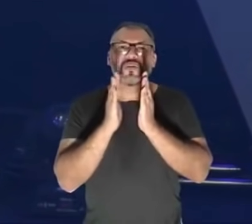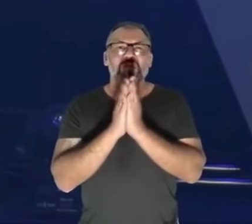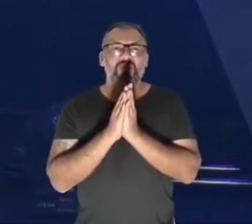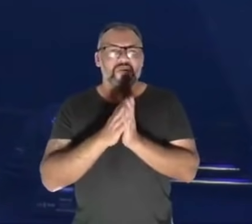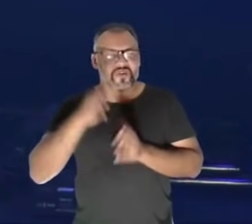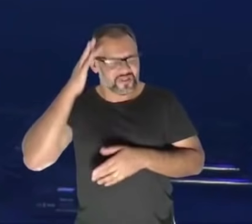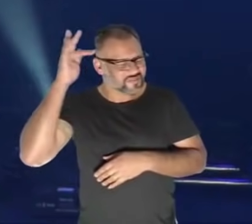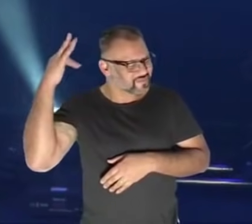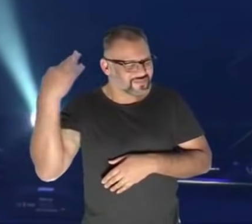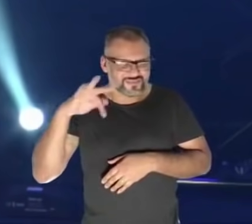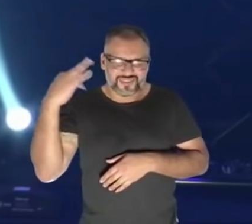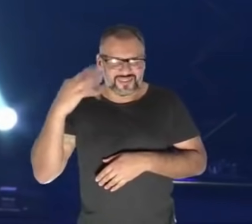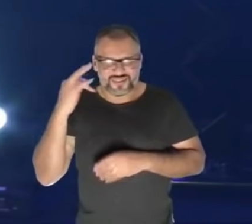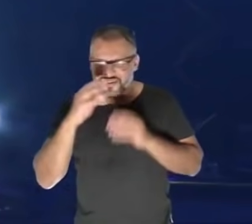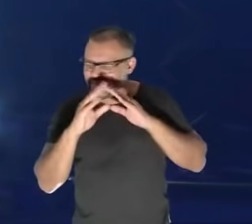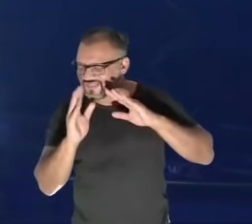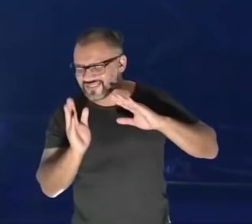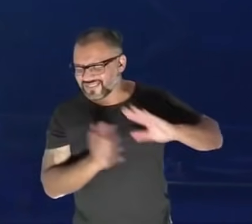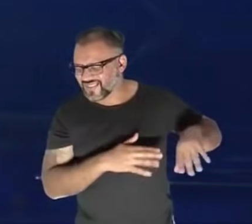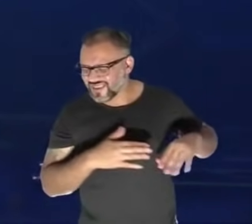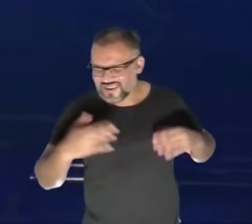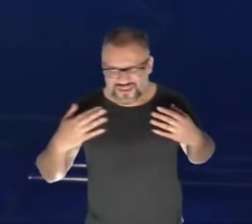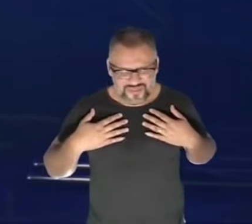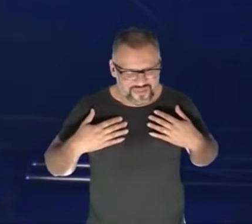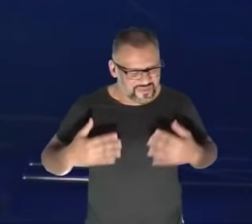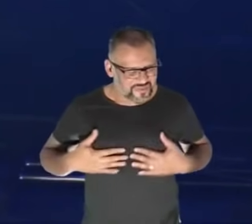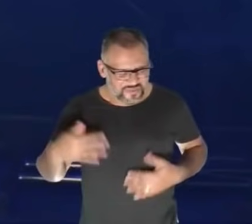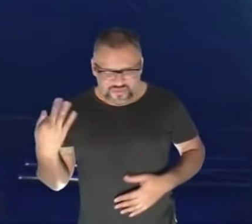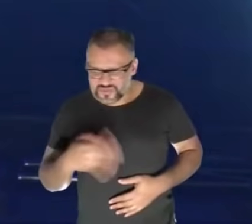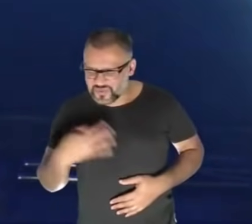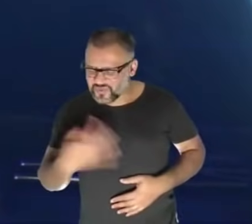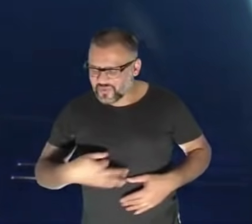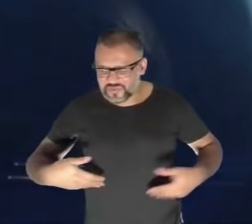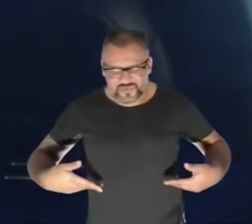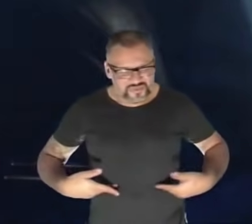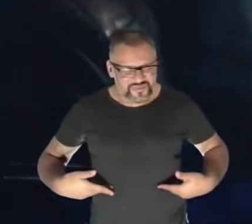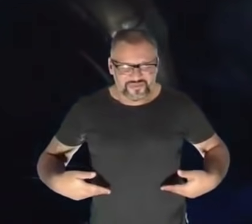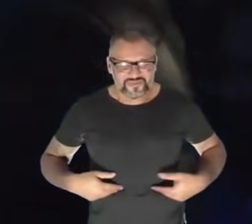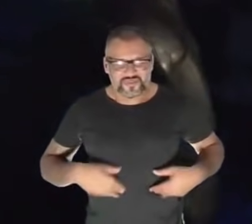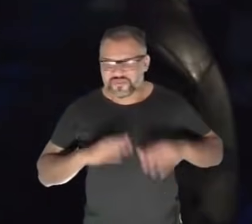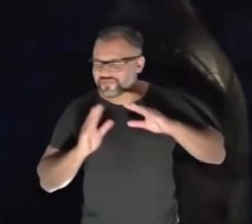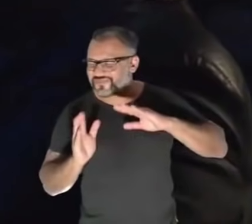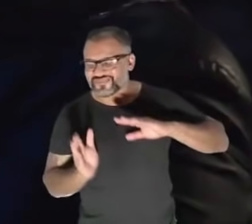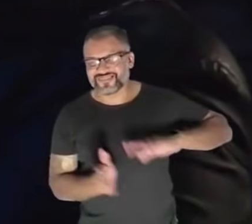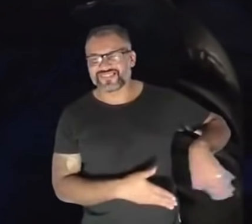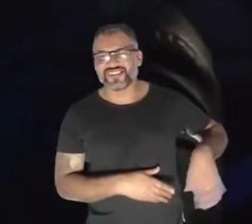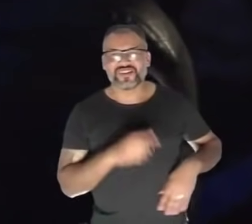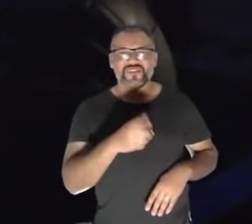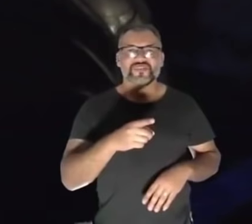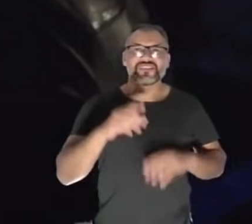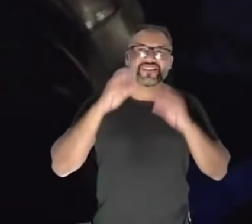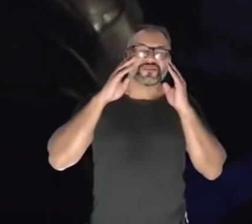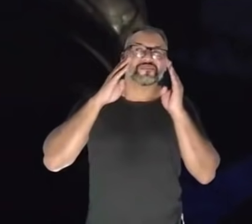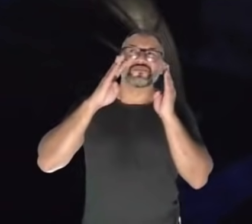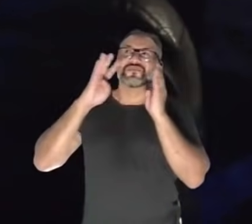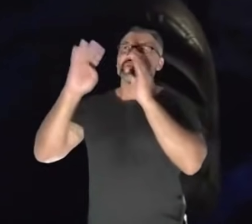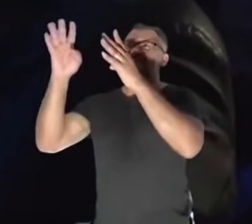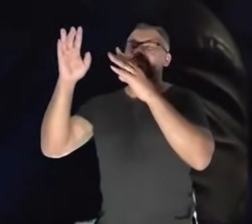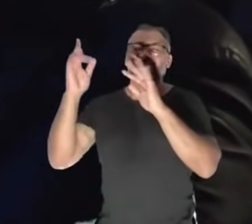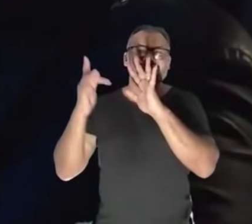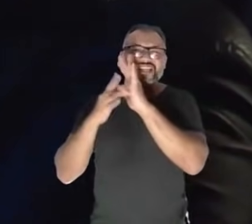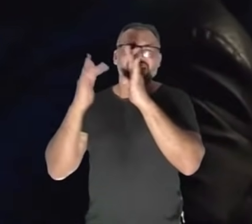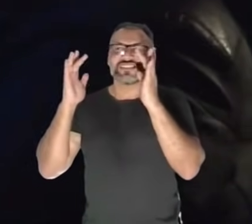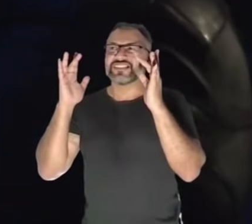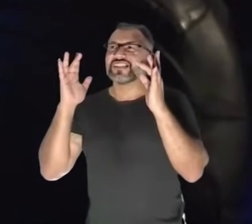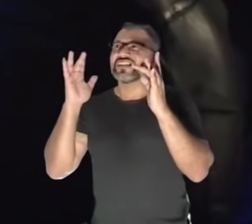cabeça para o lado só que essa no corpo para outro joga fome e para outros de foca em Jesus só que Jesus é